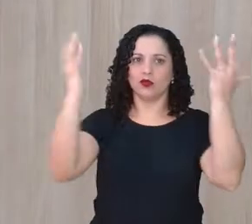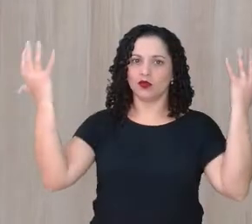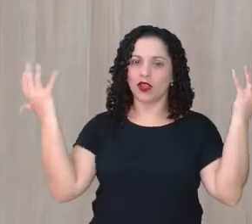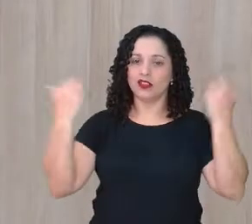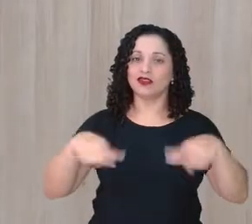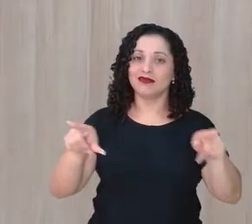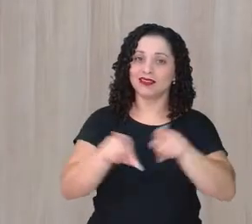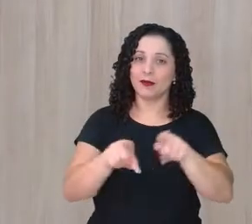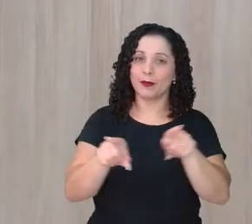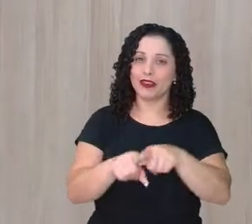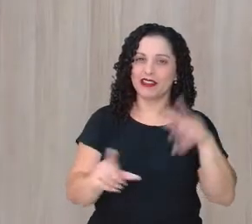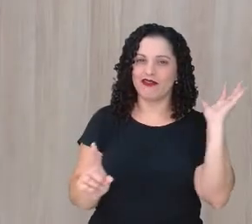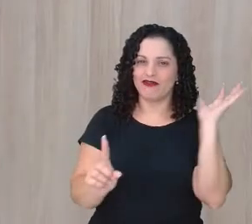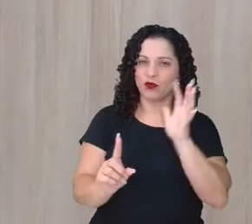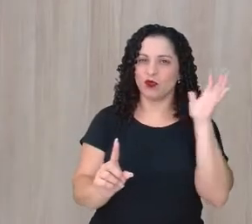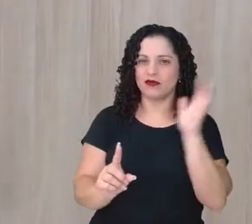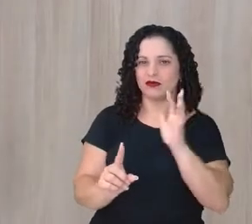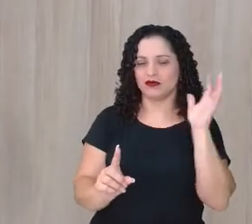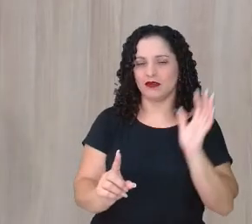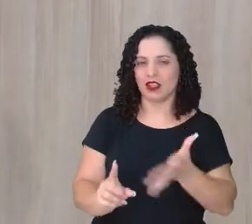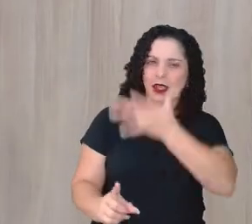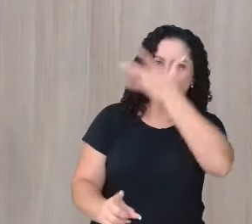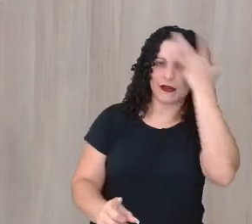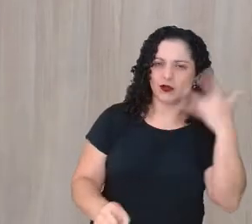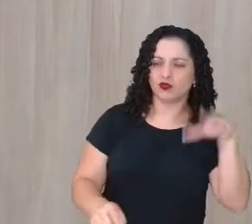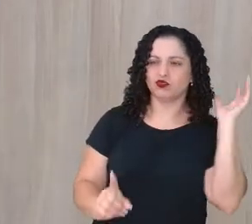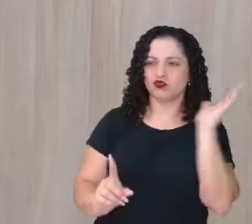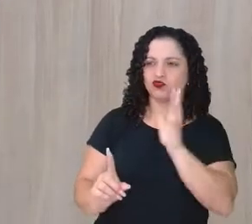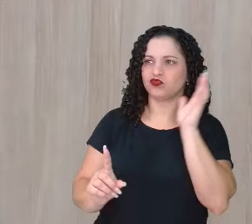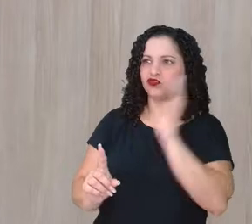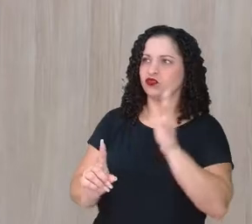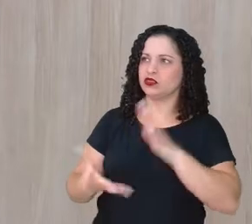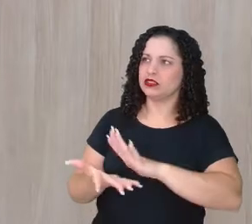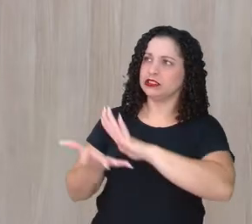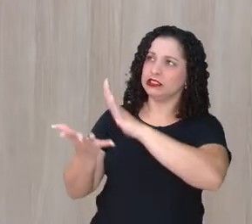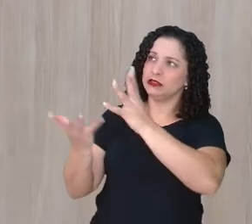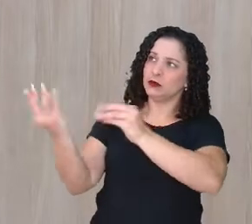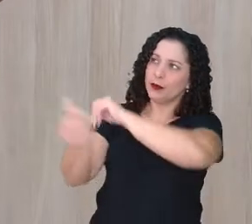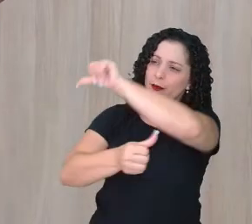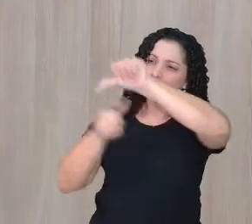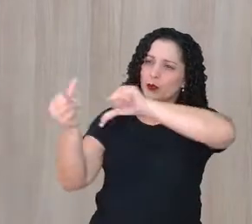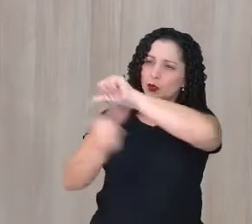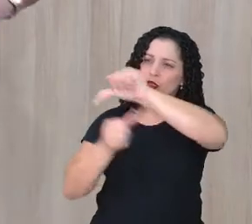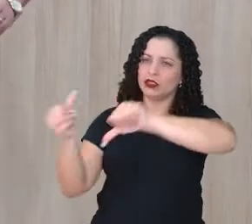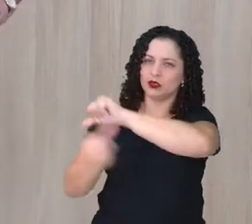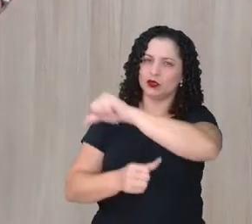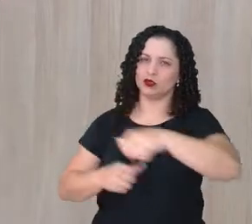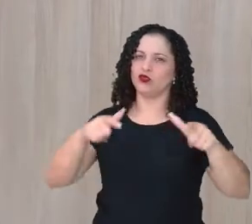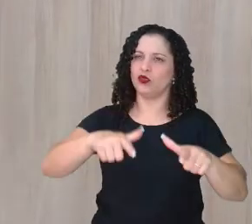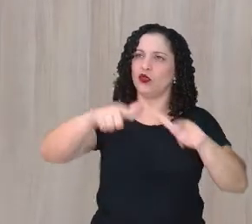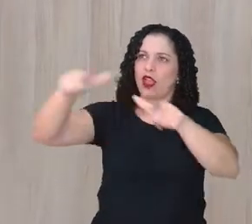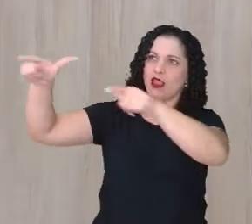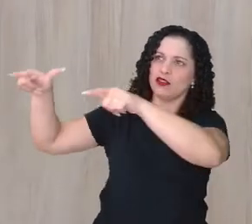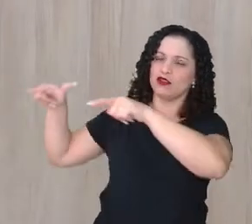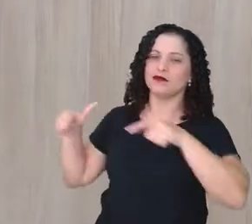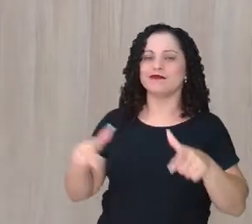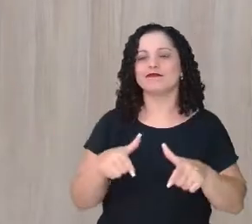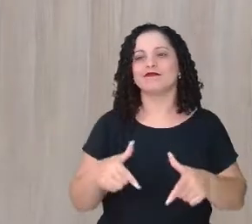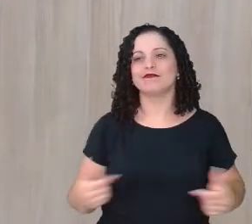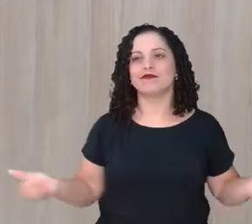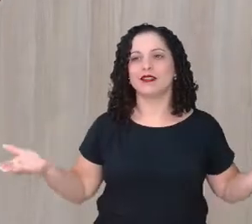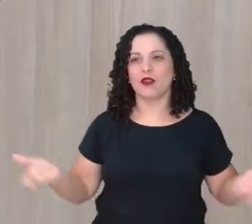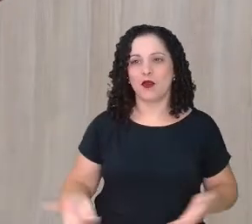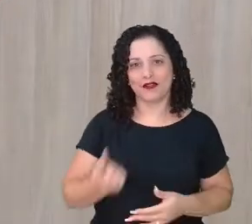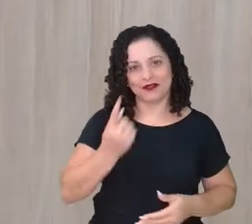ação humana, né? A questão aí do homem transformando os ambientes. E para a gente conversar um pouquinho, eu trouxe